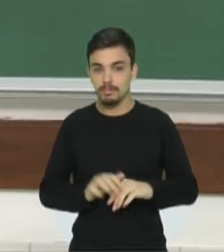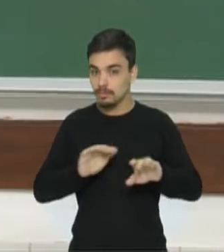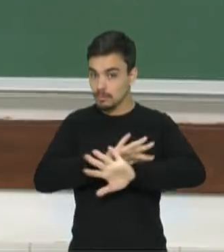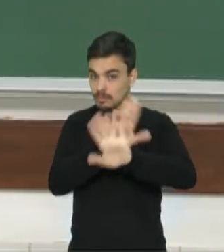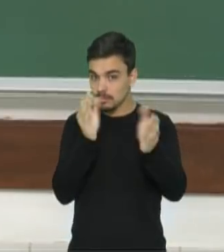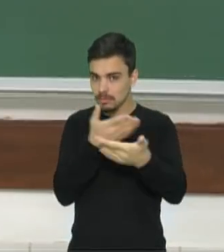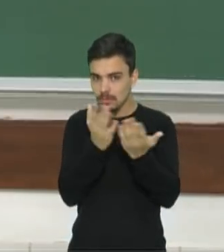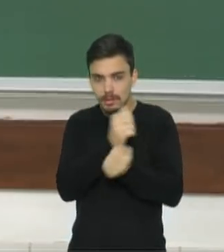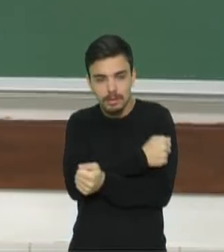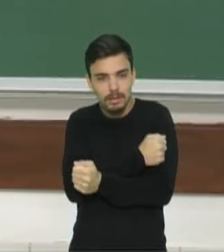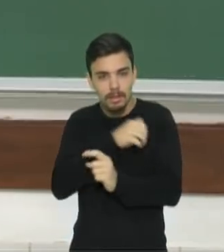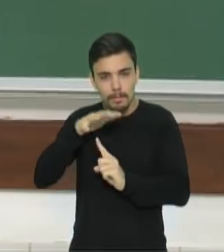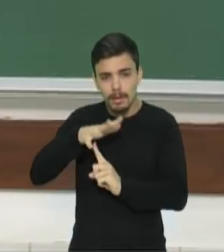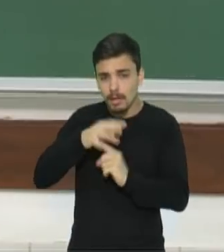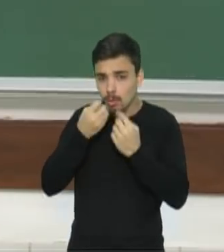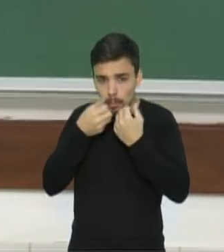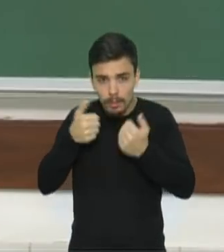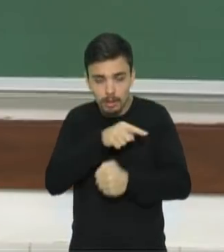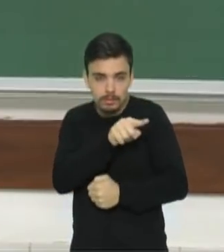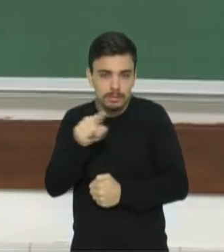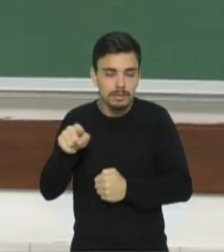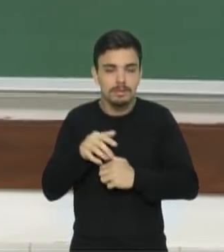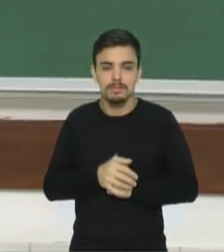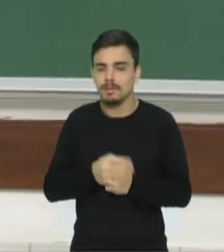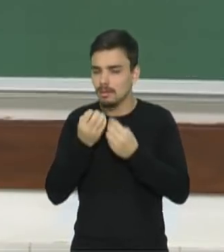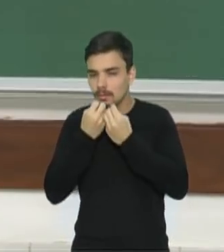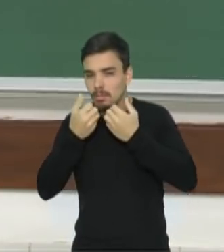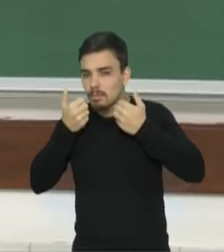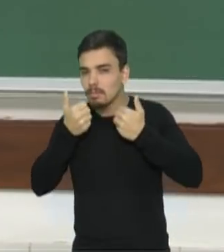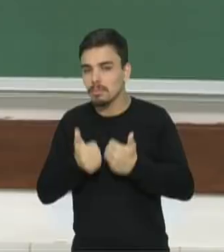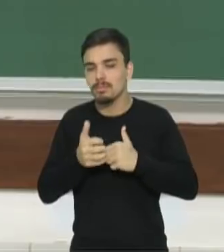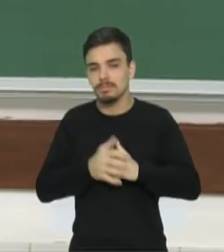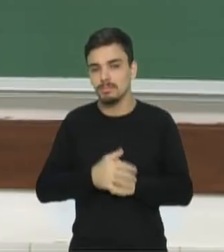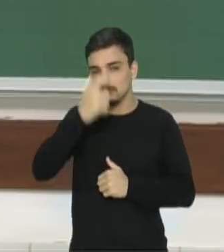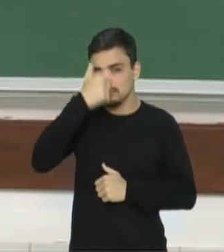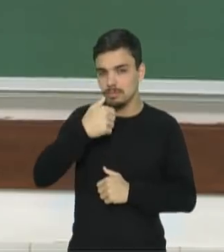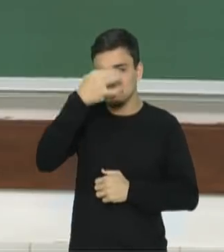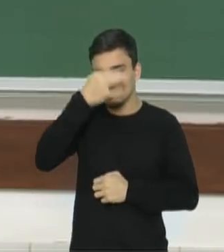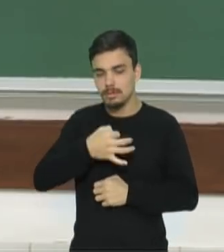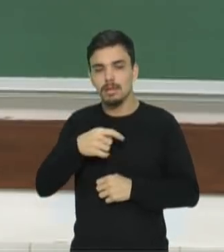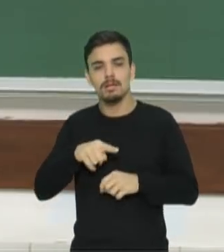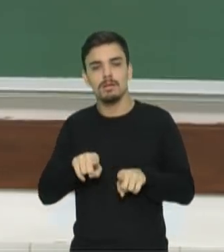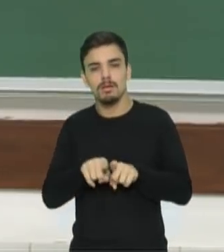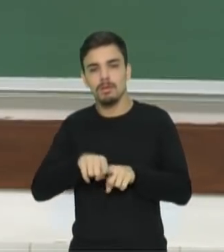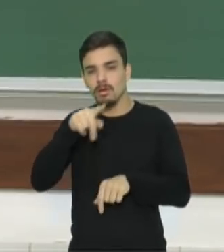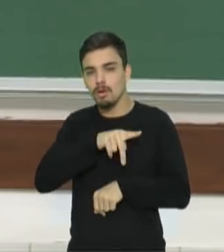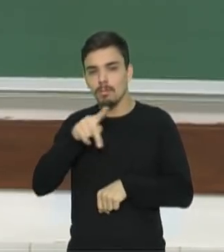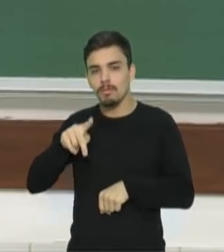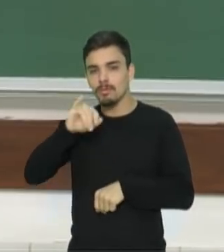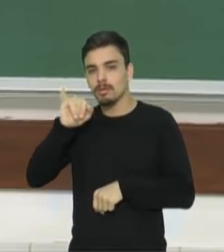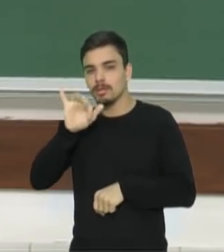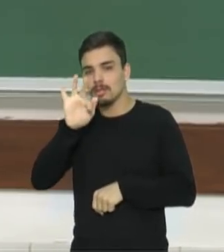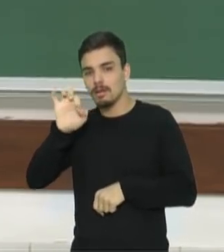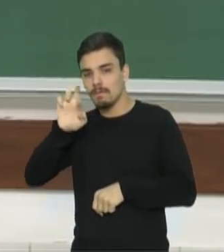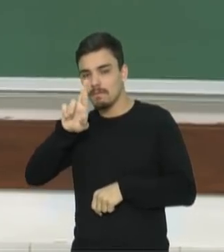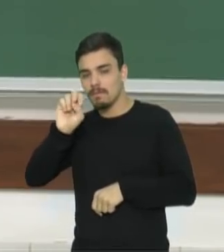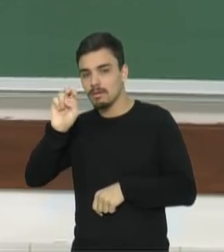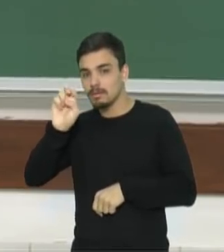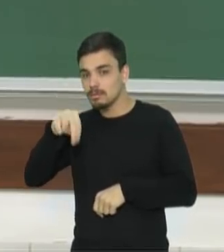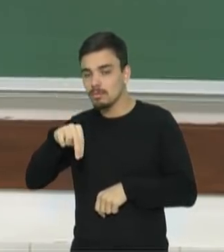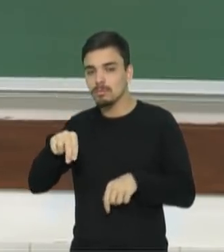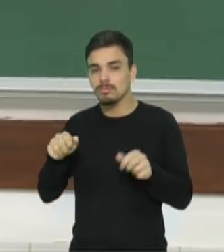Olá, estudantes do Paraná. Tudo certo com vocês? Que bom, comigo também está tudo certo. Aqui novamente eu, o professor